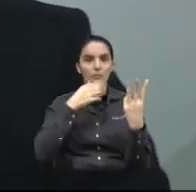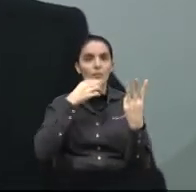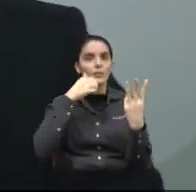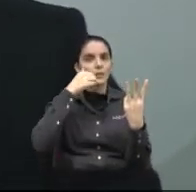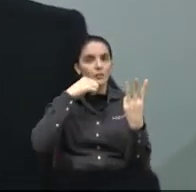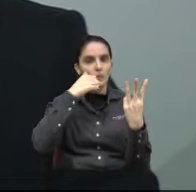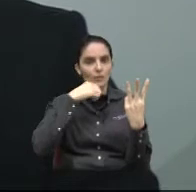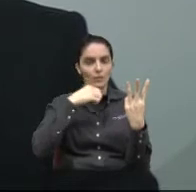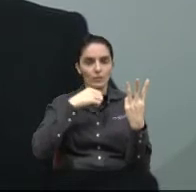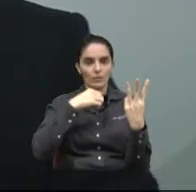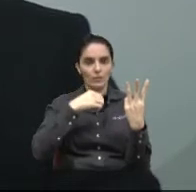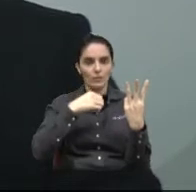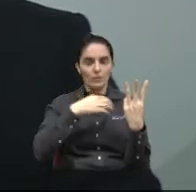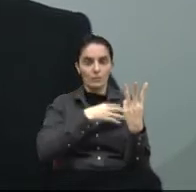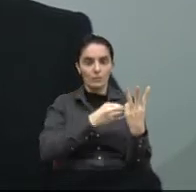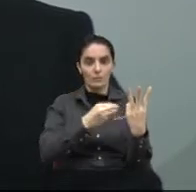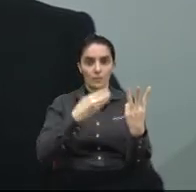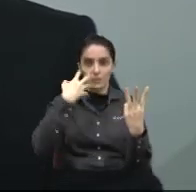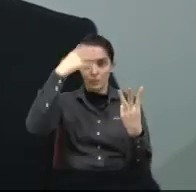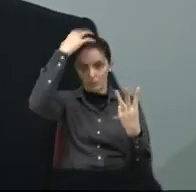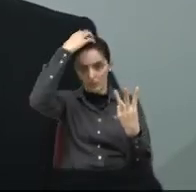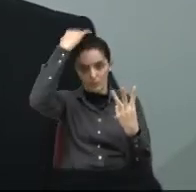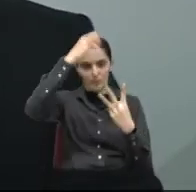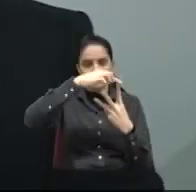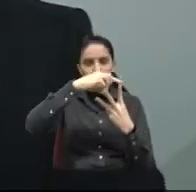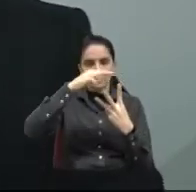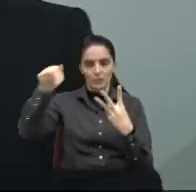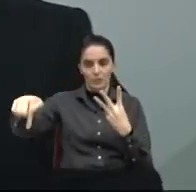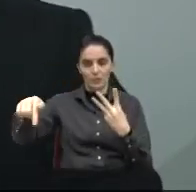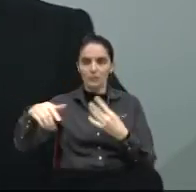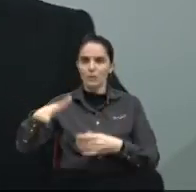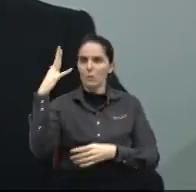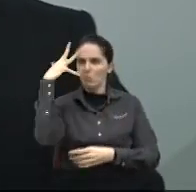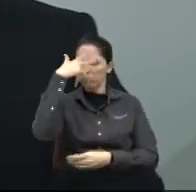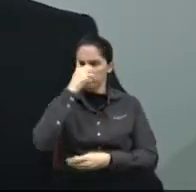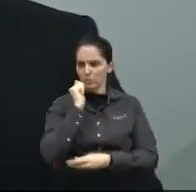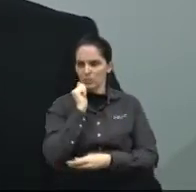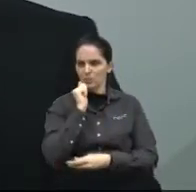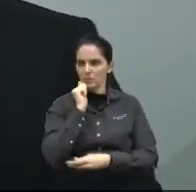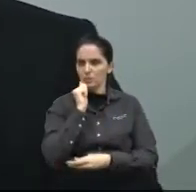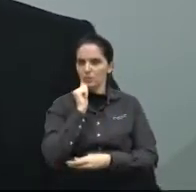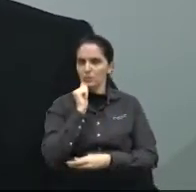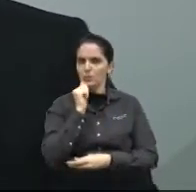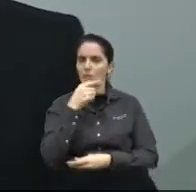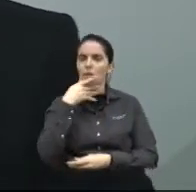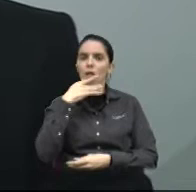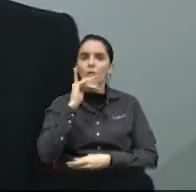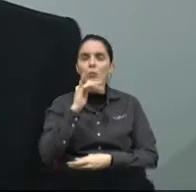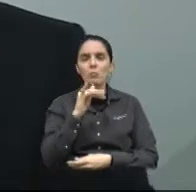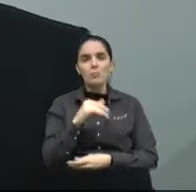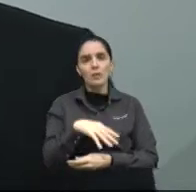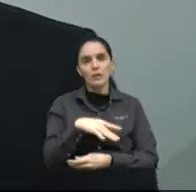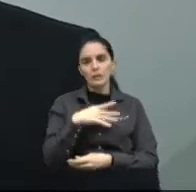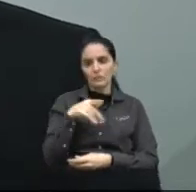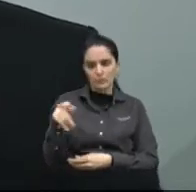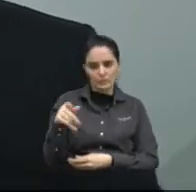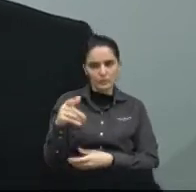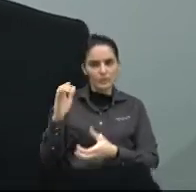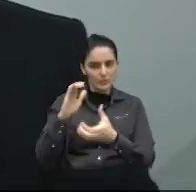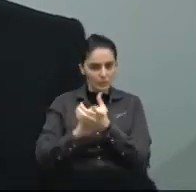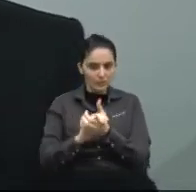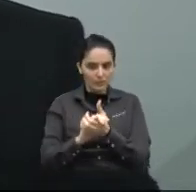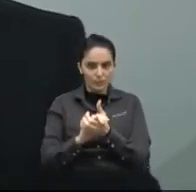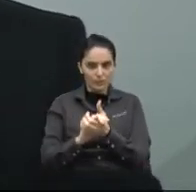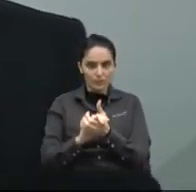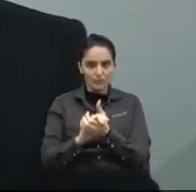mas a mais bela de todas é legal das chamava um dia seu pai disse queres casar comigo